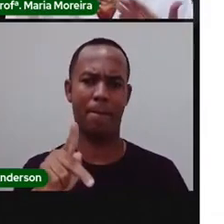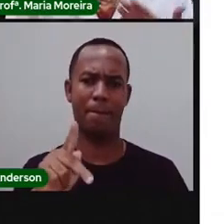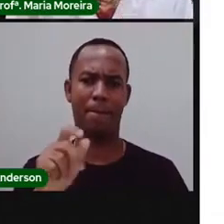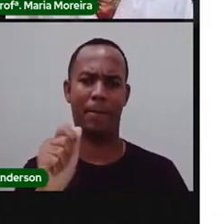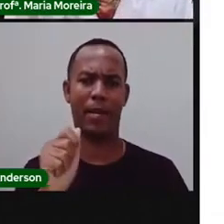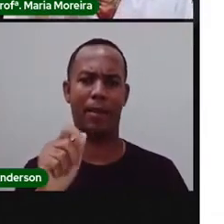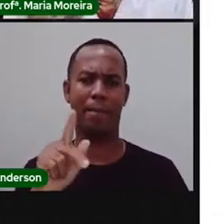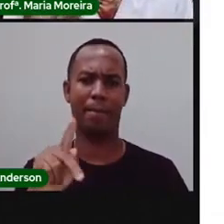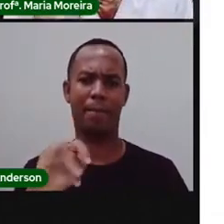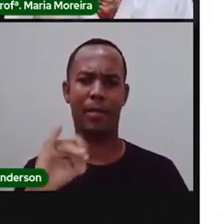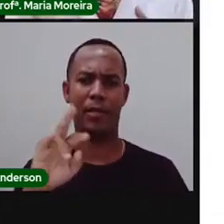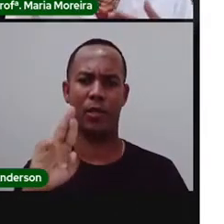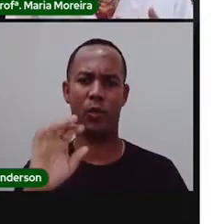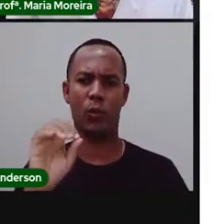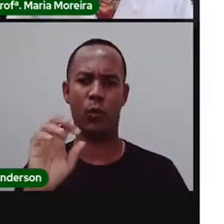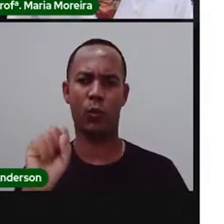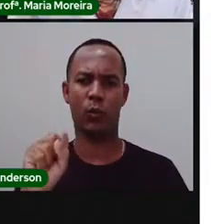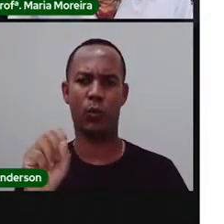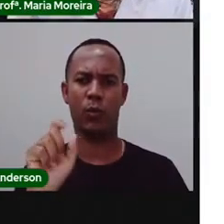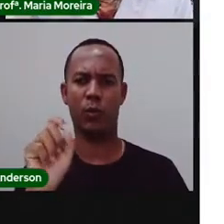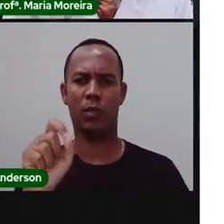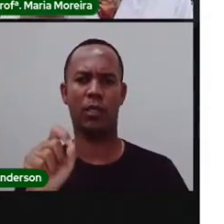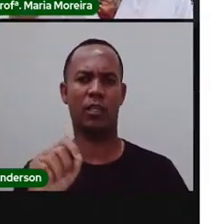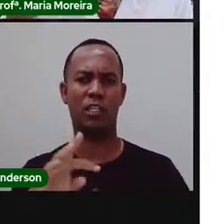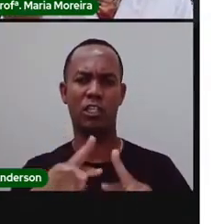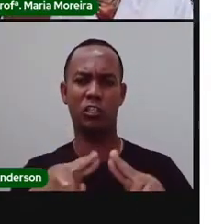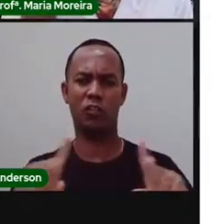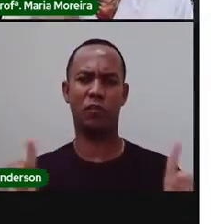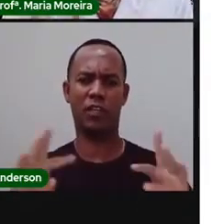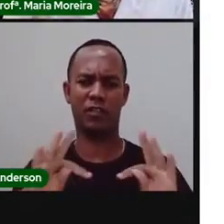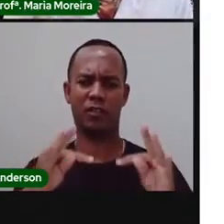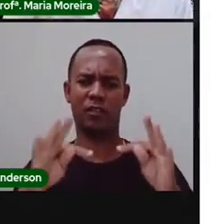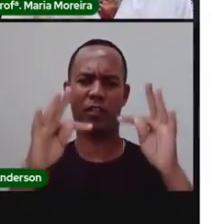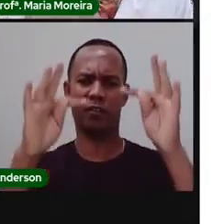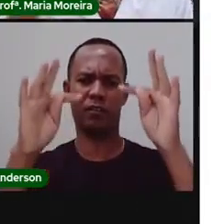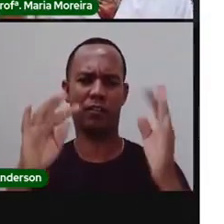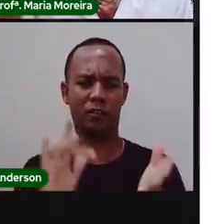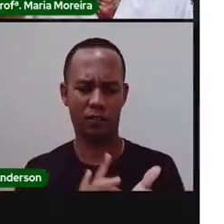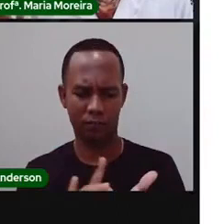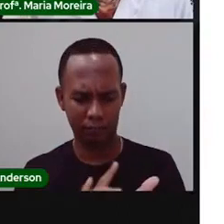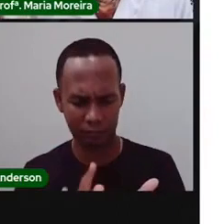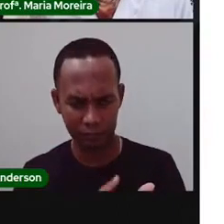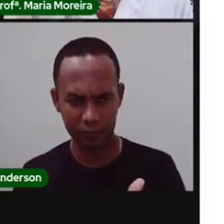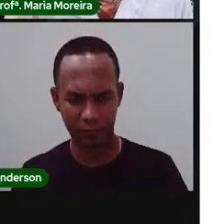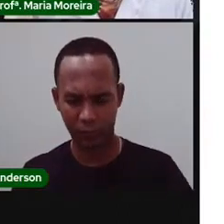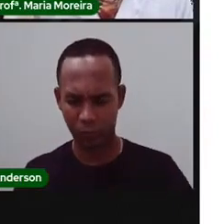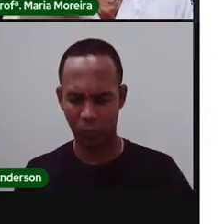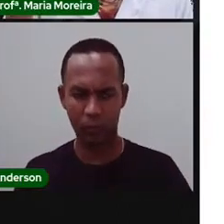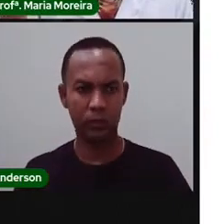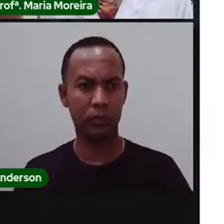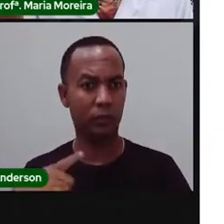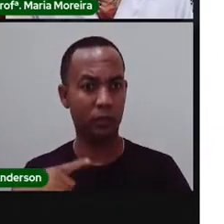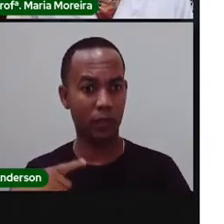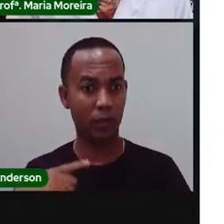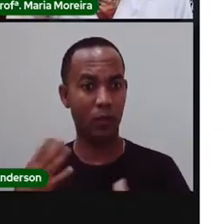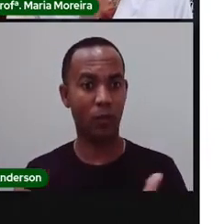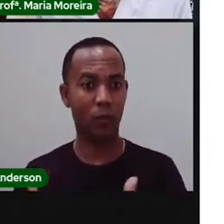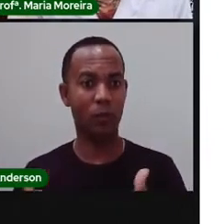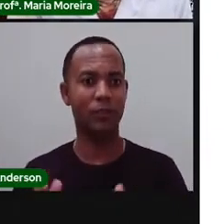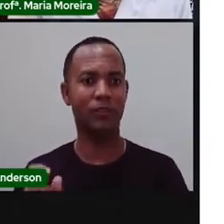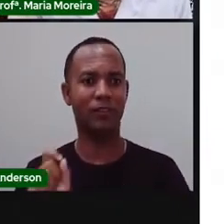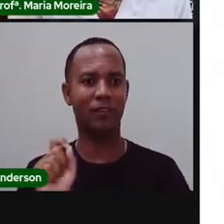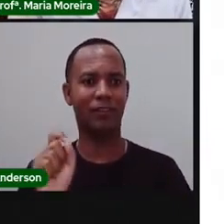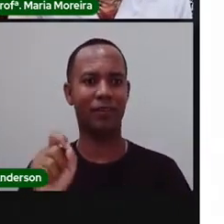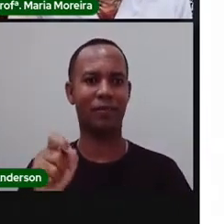aparelhos tecnológicos vêm surgindo, né? Tablet, computador, a lousa digital que a